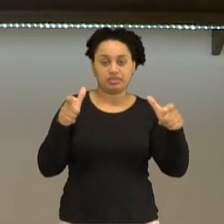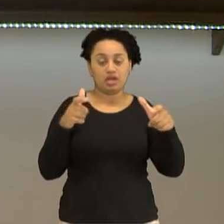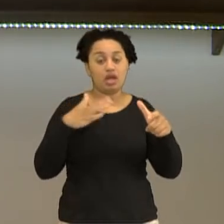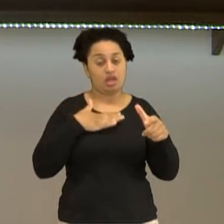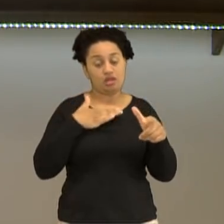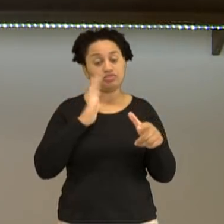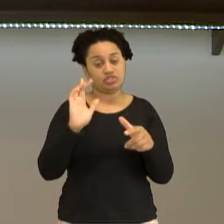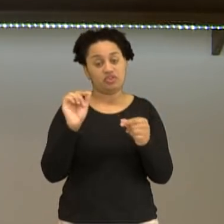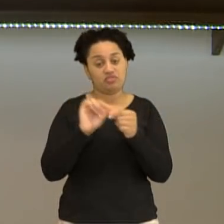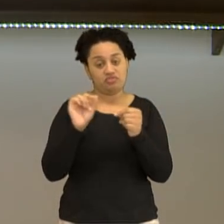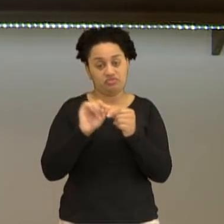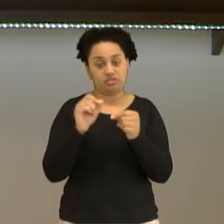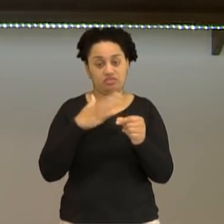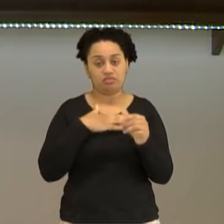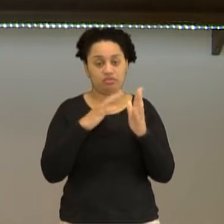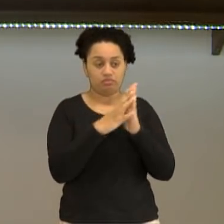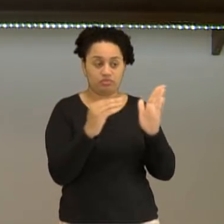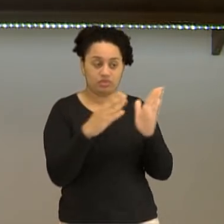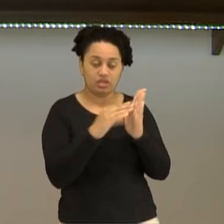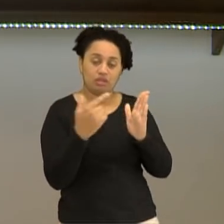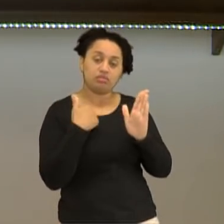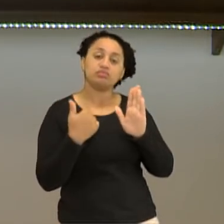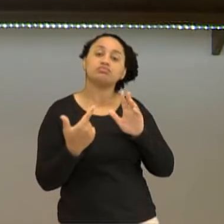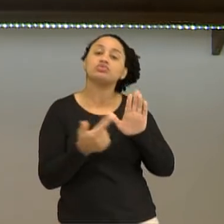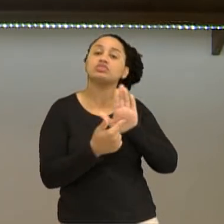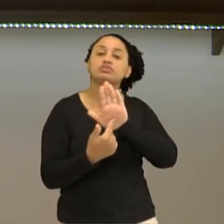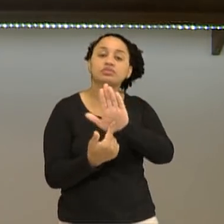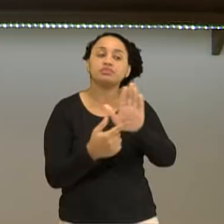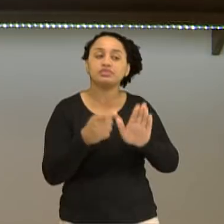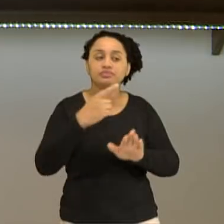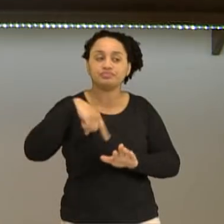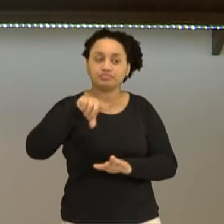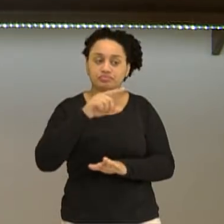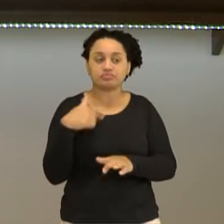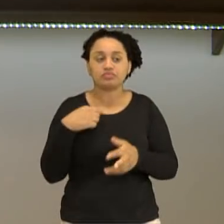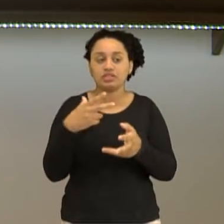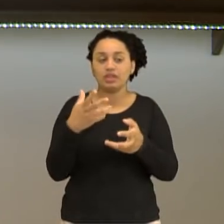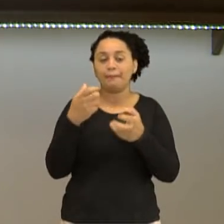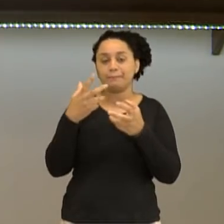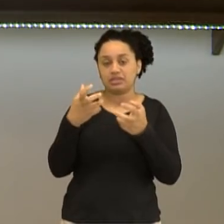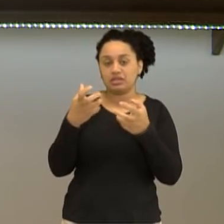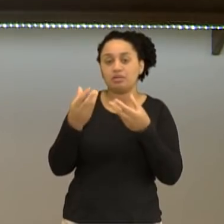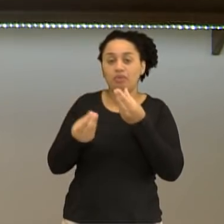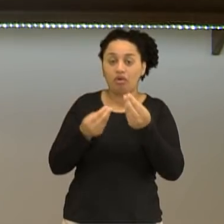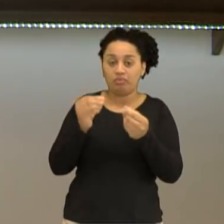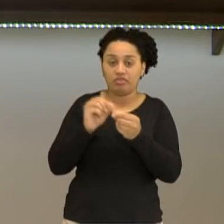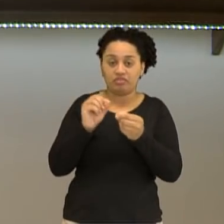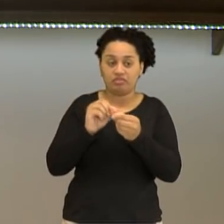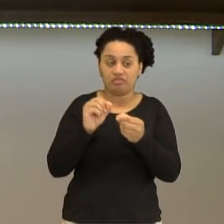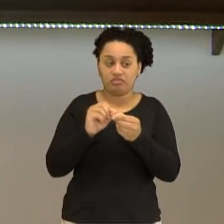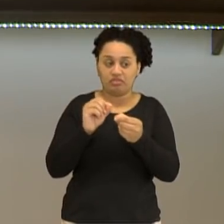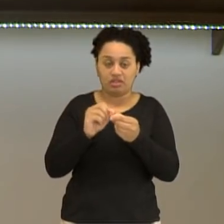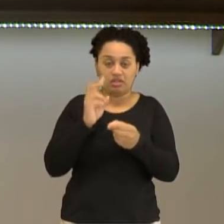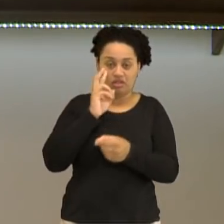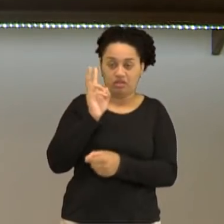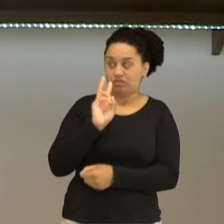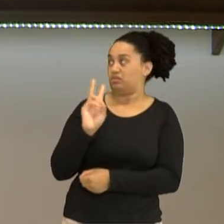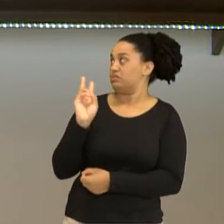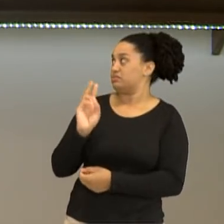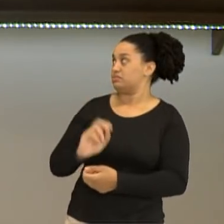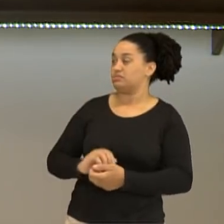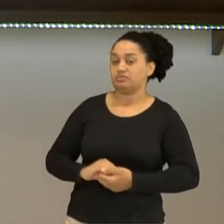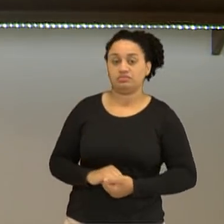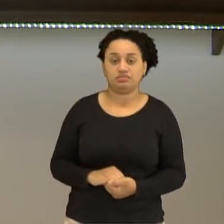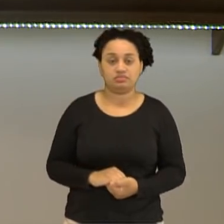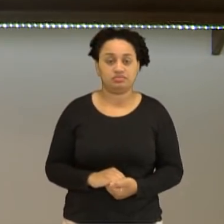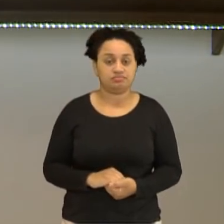meu modelo e trouxe aqui para demonstração. Olha como que foi feito, qual foi o procedimento de construção. Eu